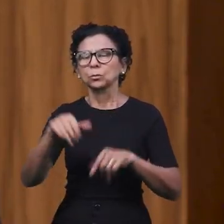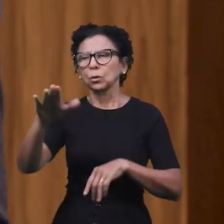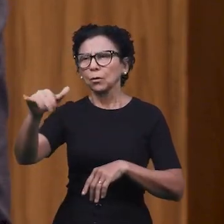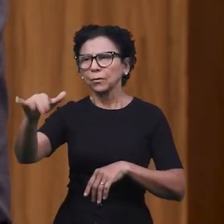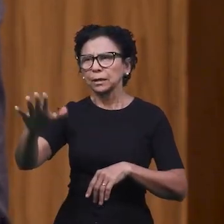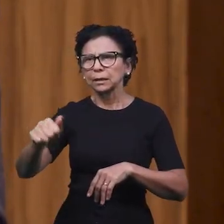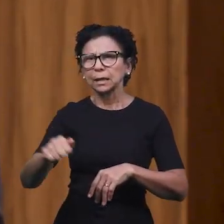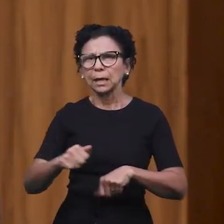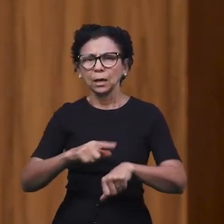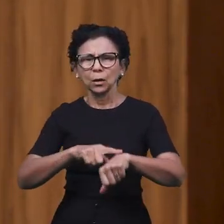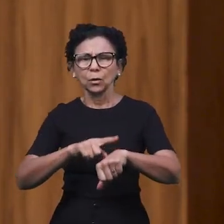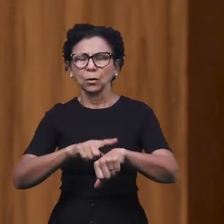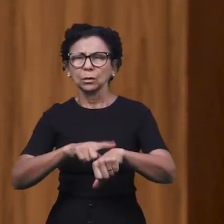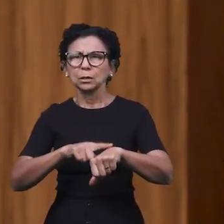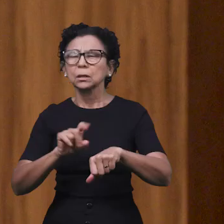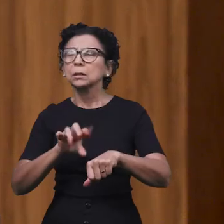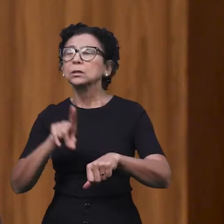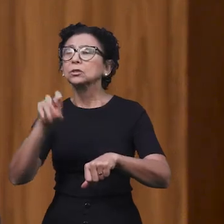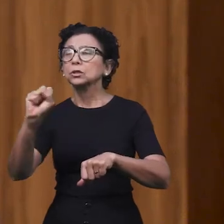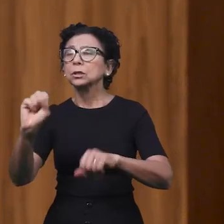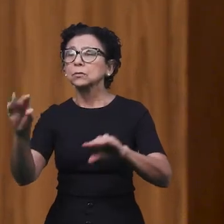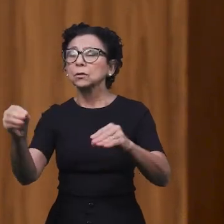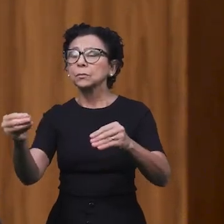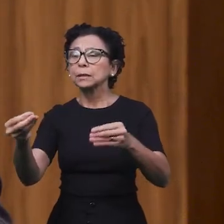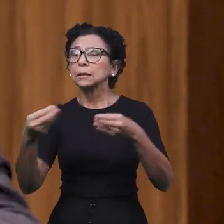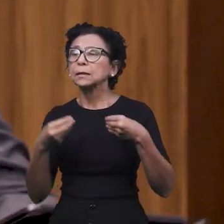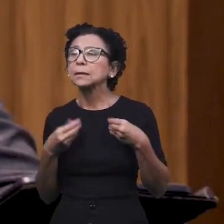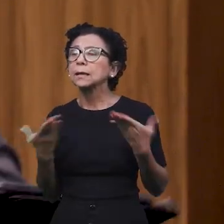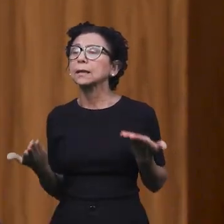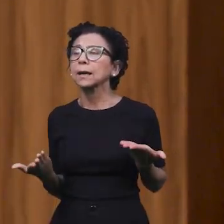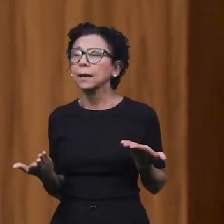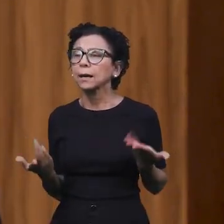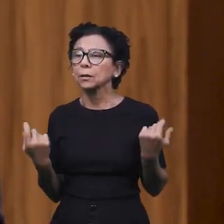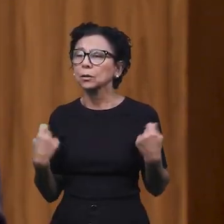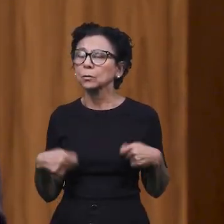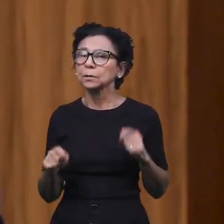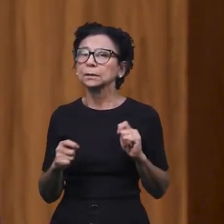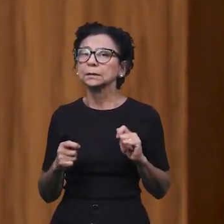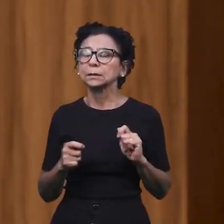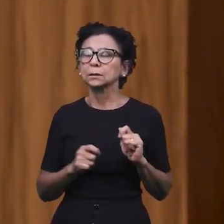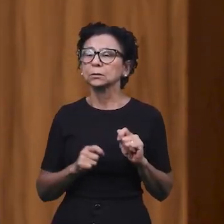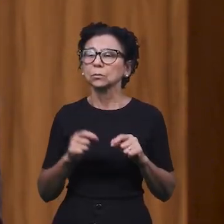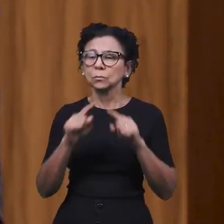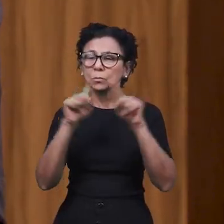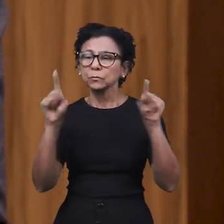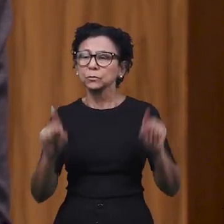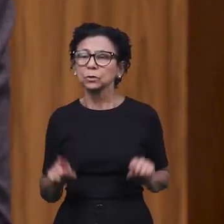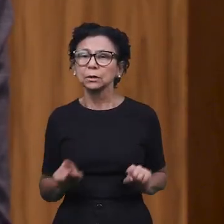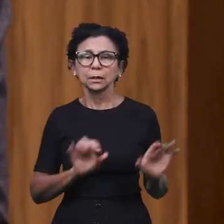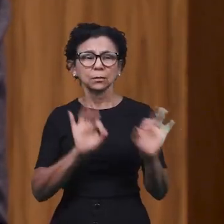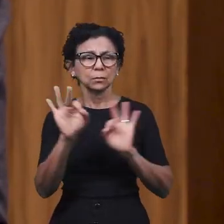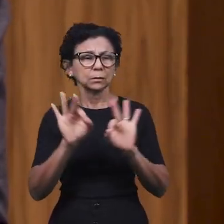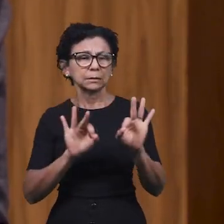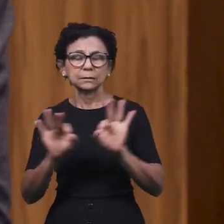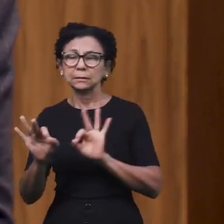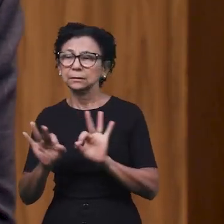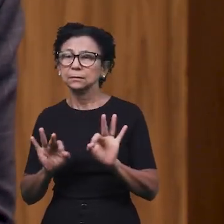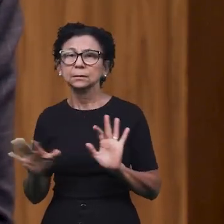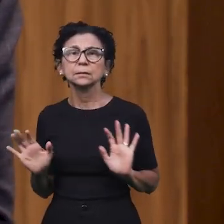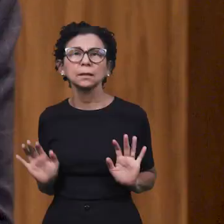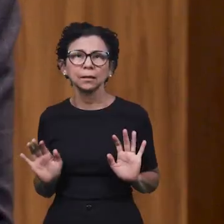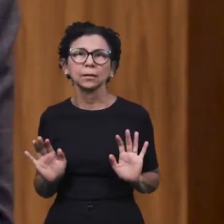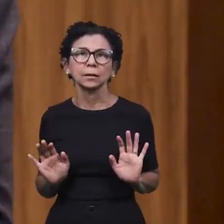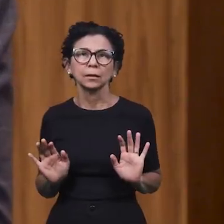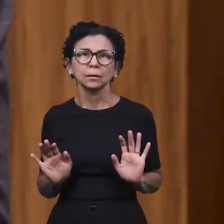aqui nisso assim. Tem os meus colaboradores, os meus funcionários que eu preciso ajuntá-los e organizá-los e levá-los aonde eu